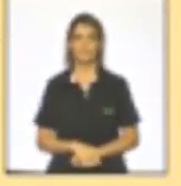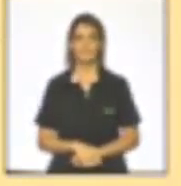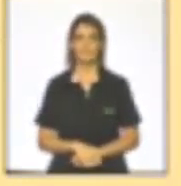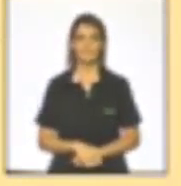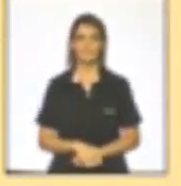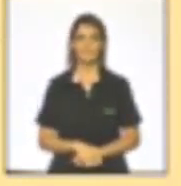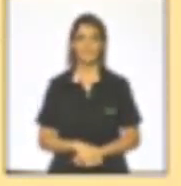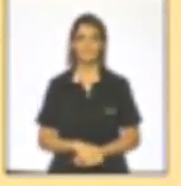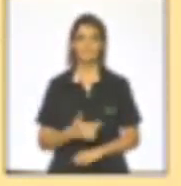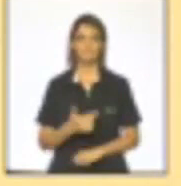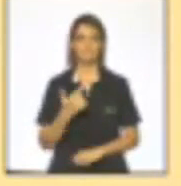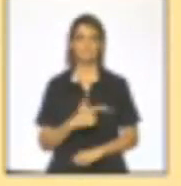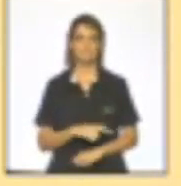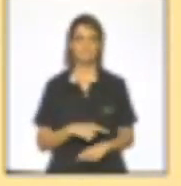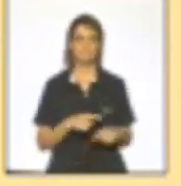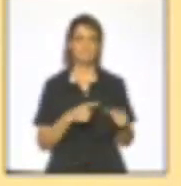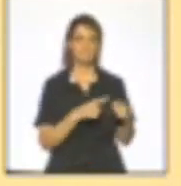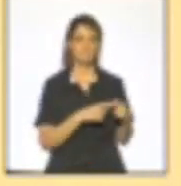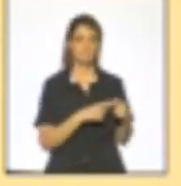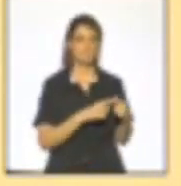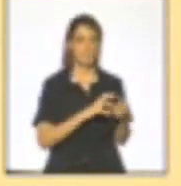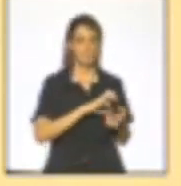De novo, primeira camada.